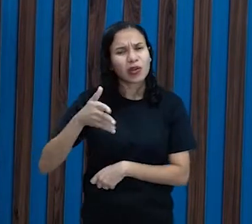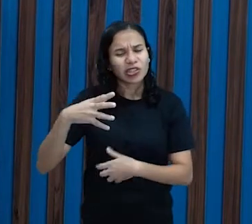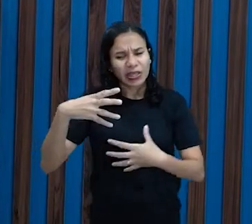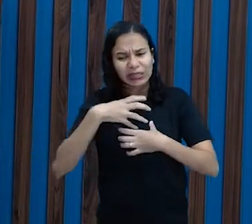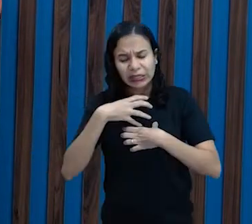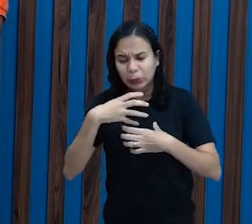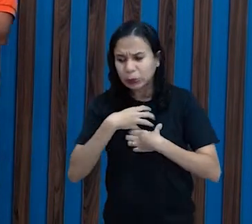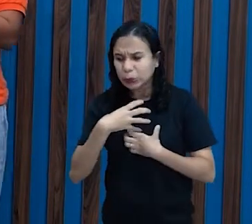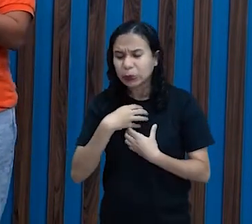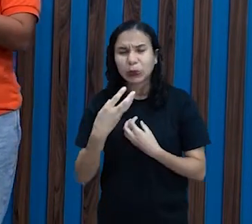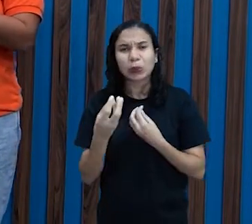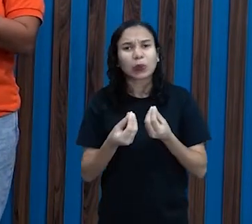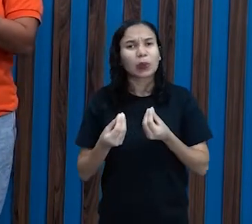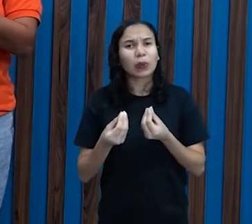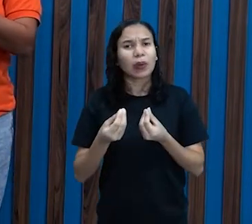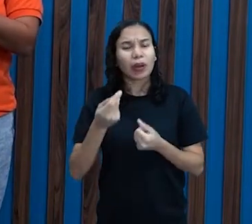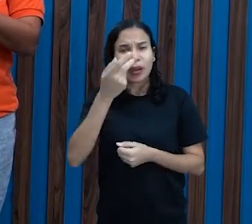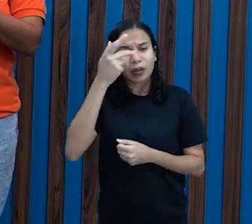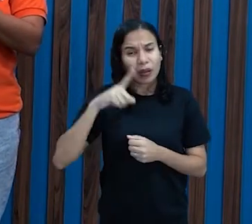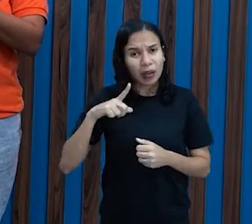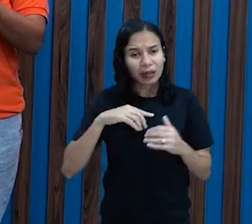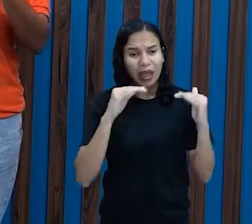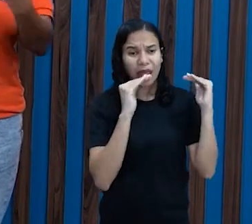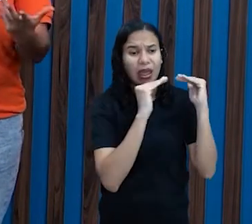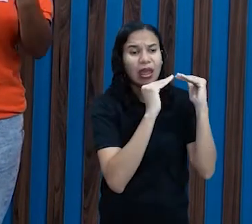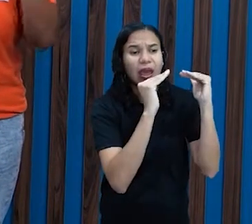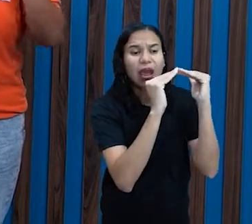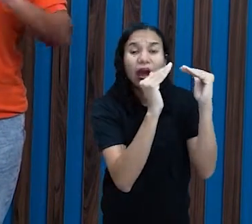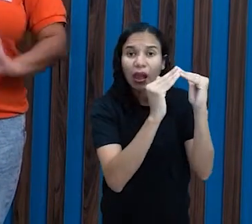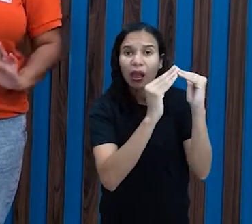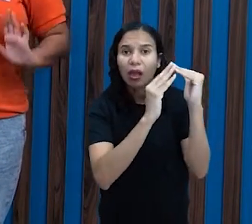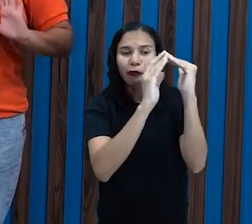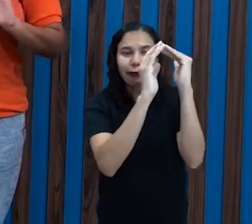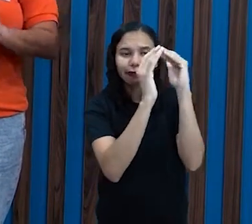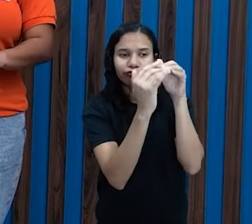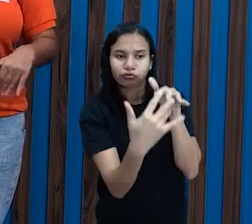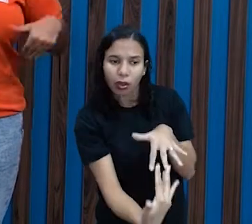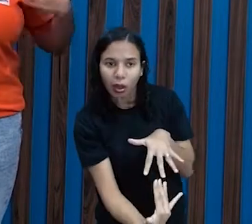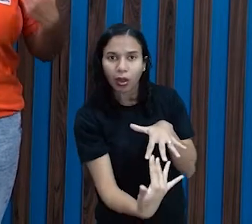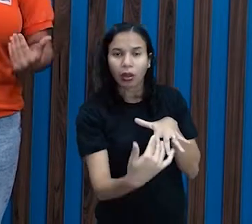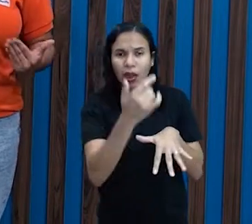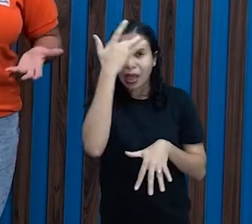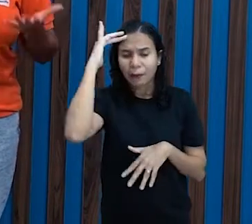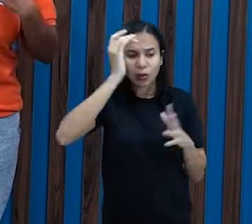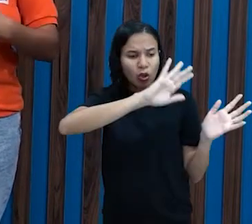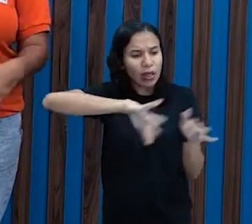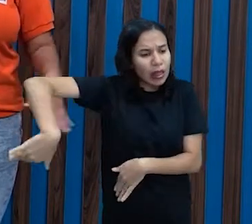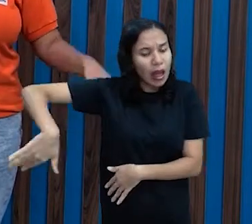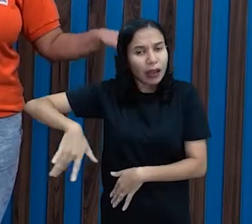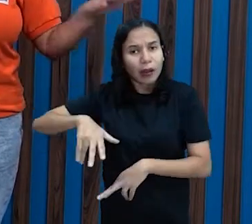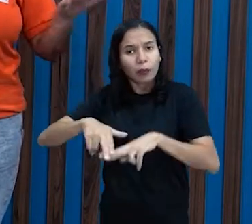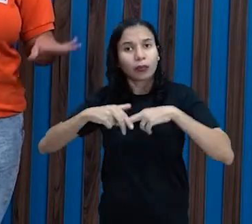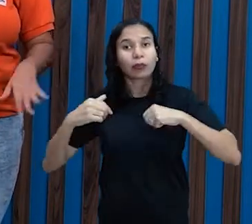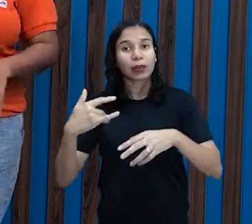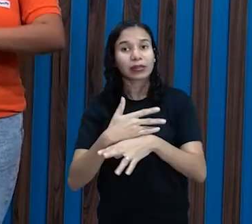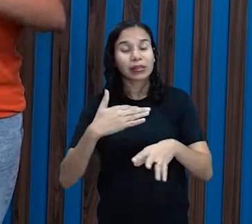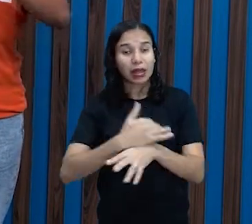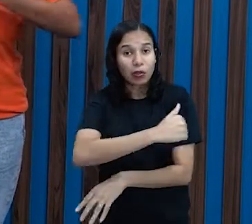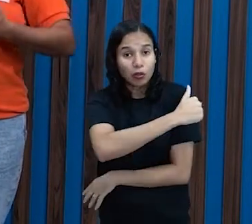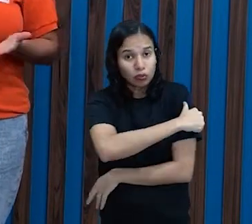estava inconformada porque muitos cortiços foram demolidos e muitas pessoas foram despejadas para que a cidade do Rio de Janeiro